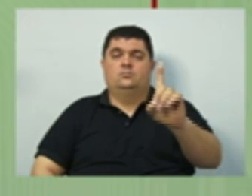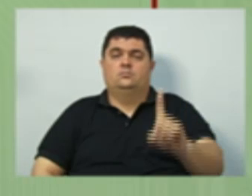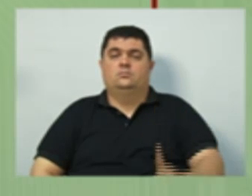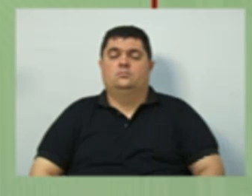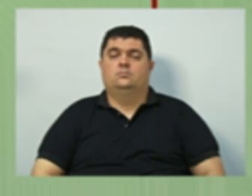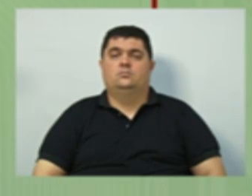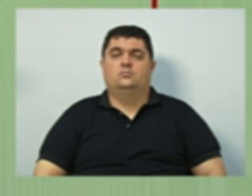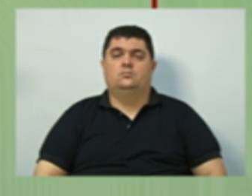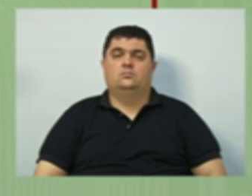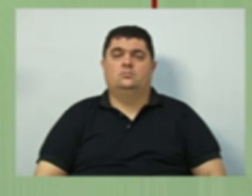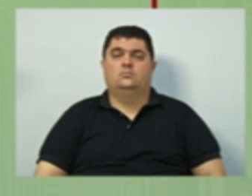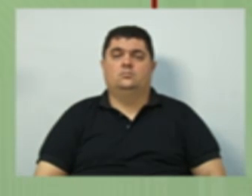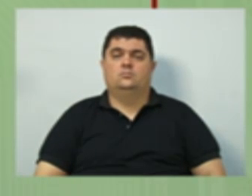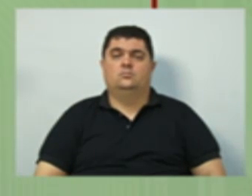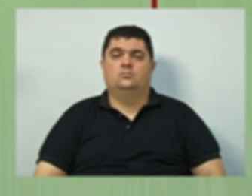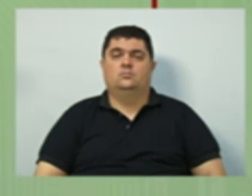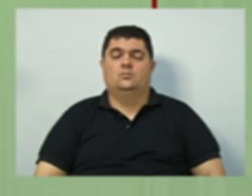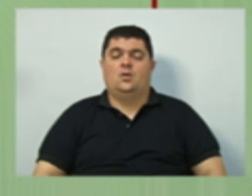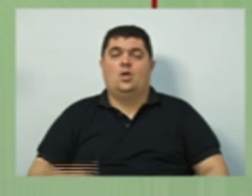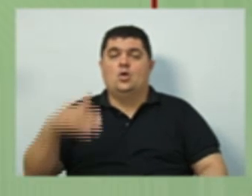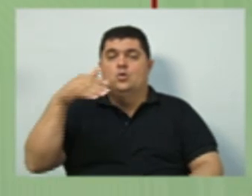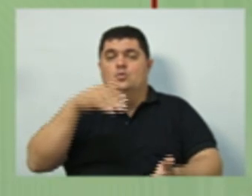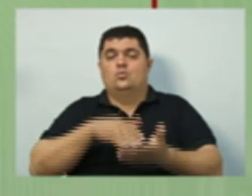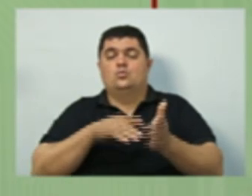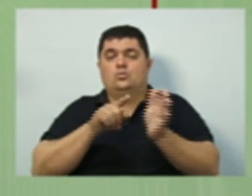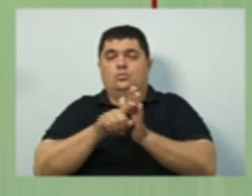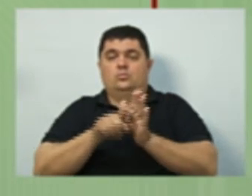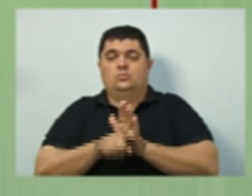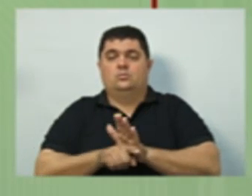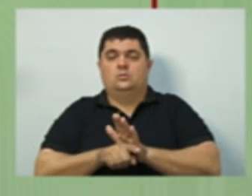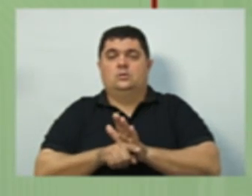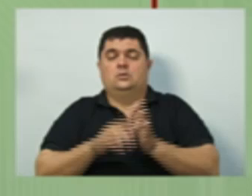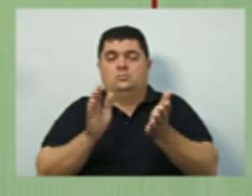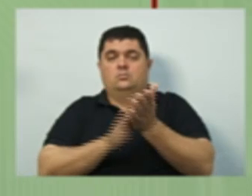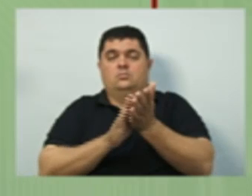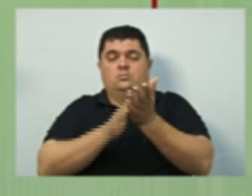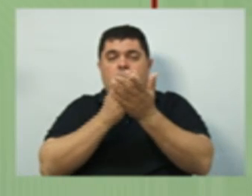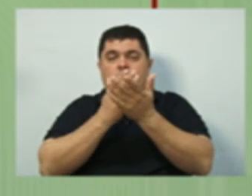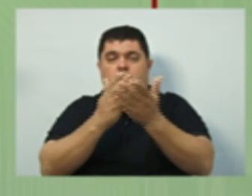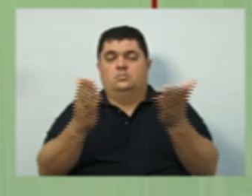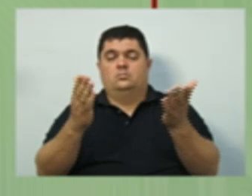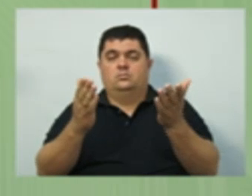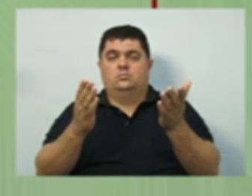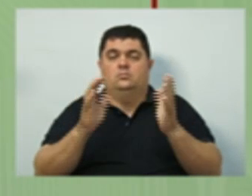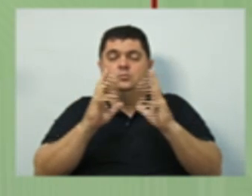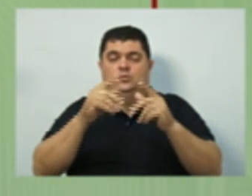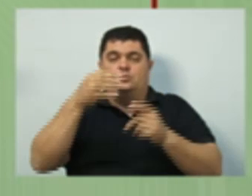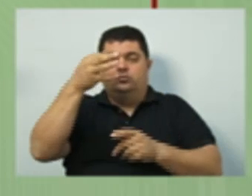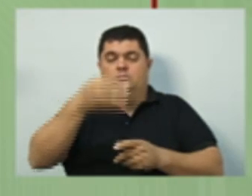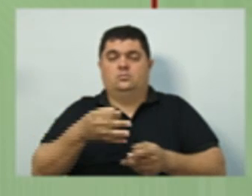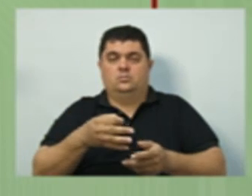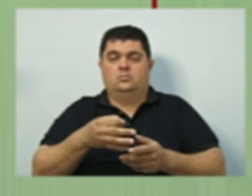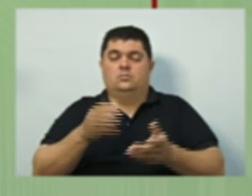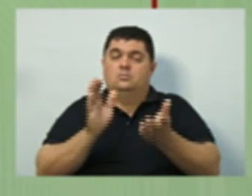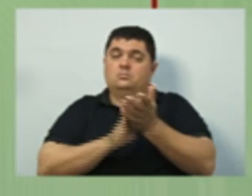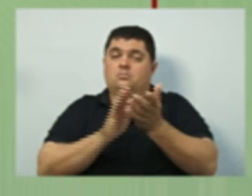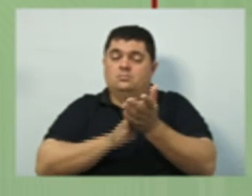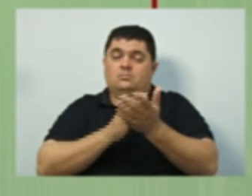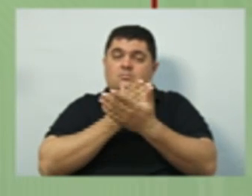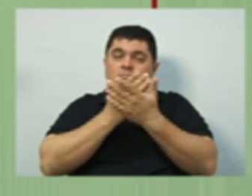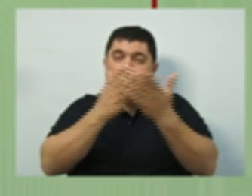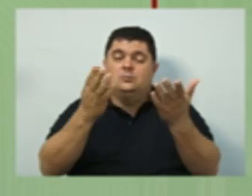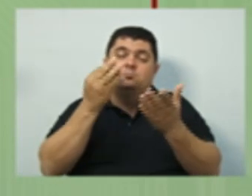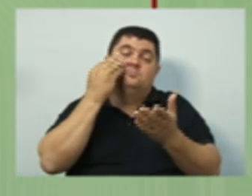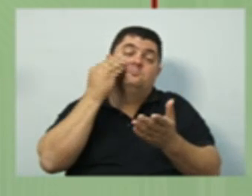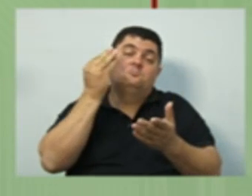Vamos então à última questão. E parabéns para todos aqueles que acertaram e principalmente parabéns